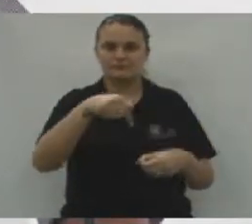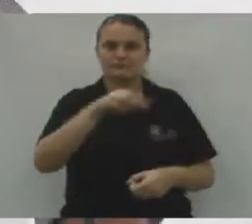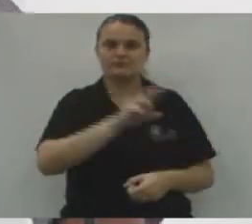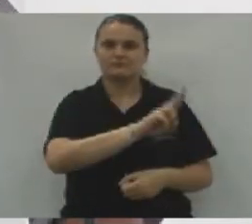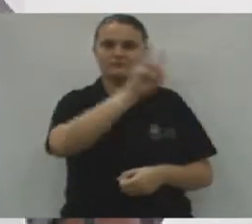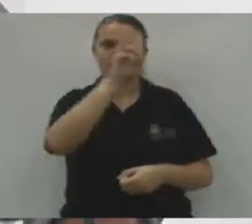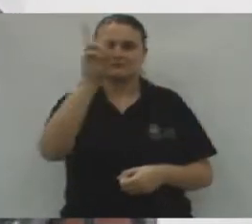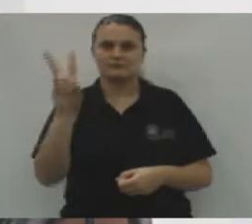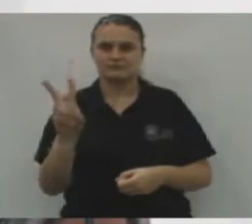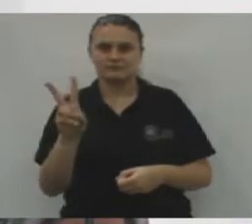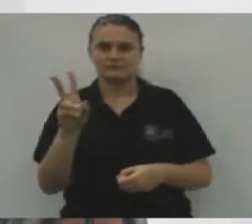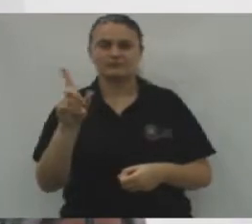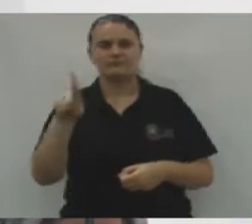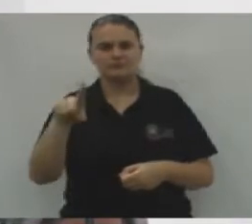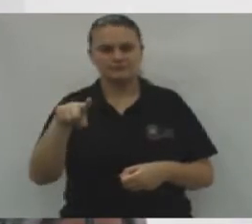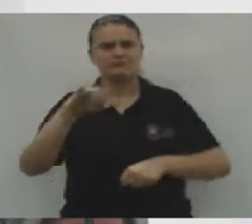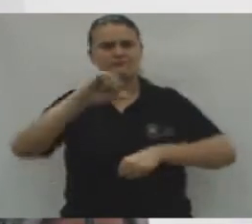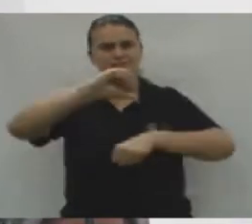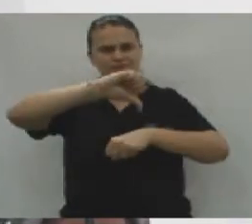como sendo